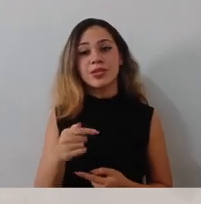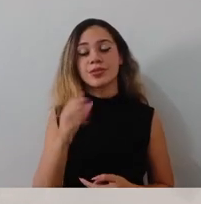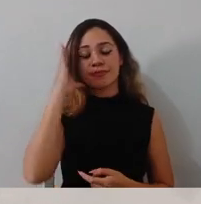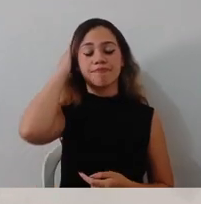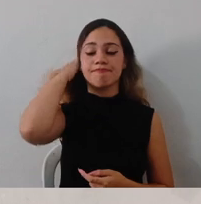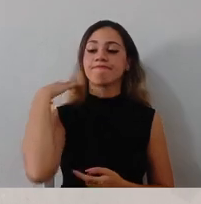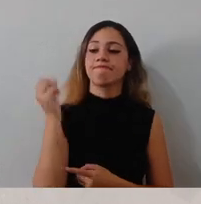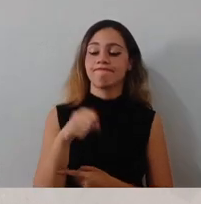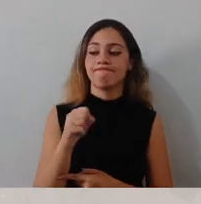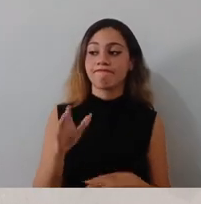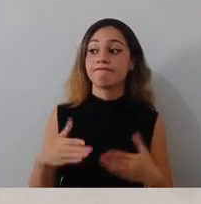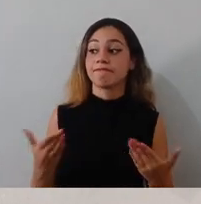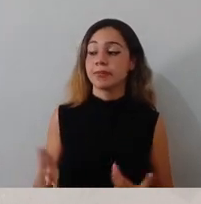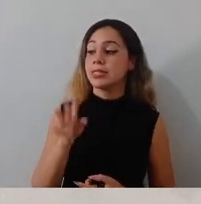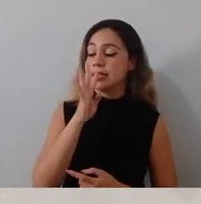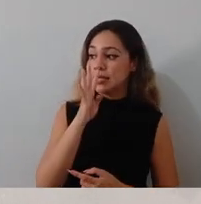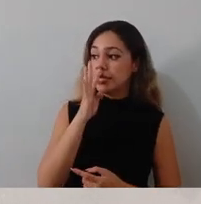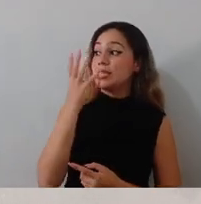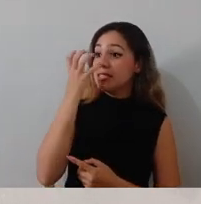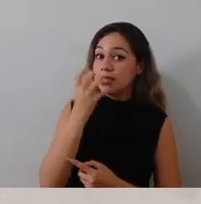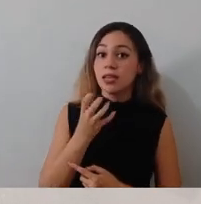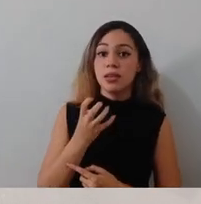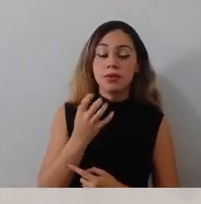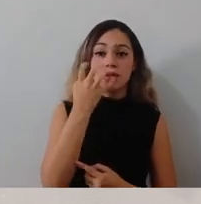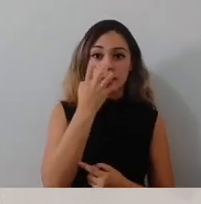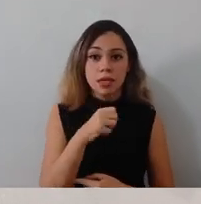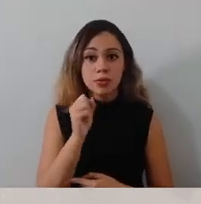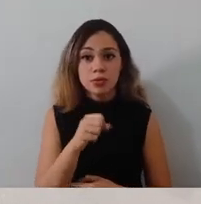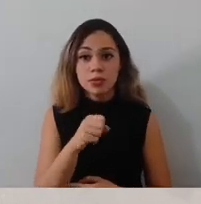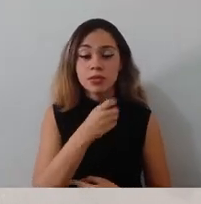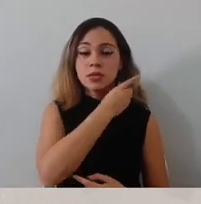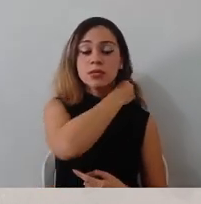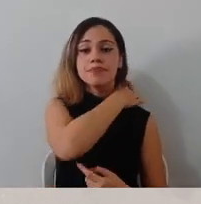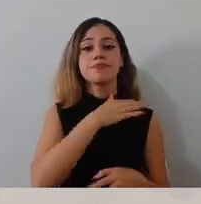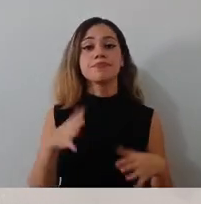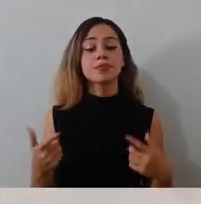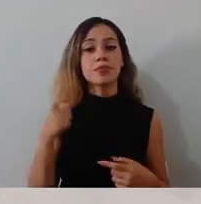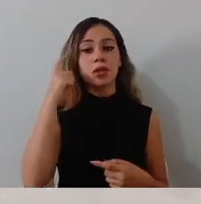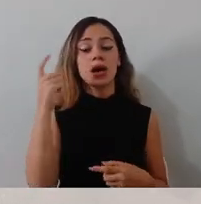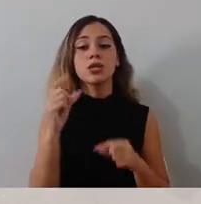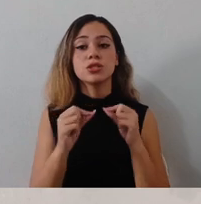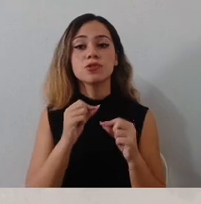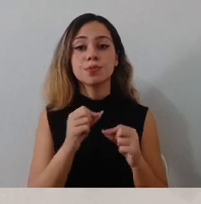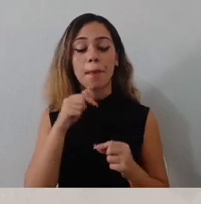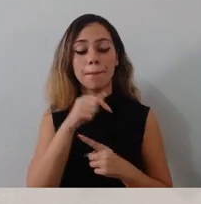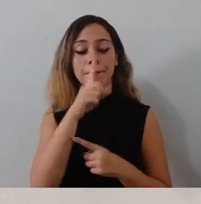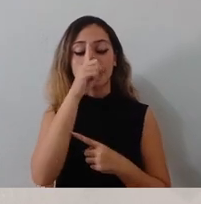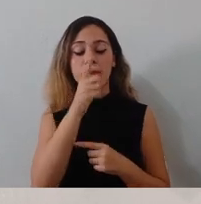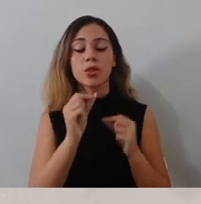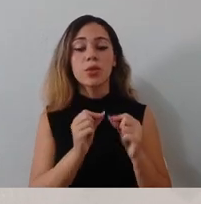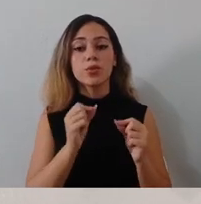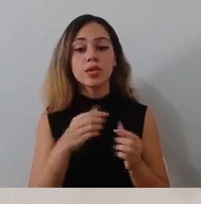Então, é isso. É isso. Poxa, isso é sério, gente. E eu acho que talvez